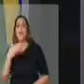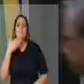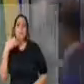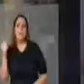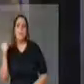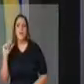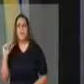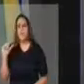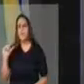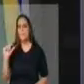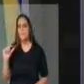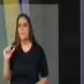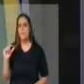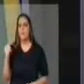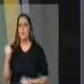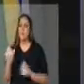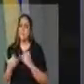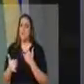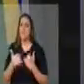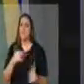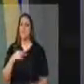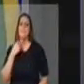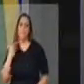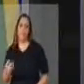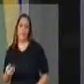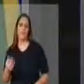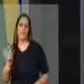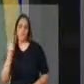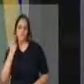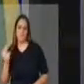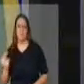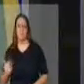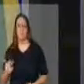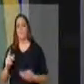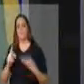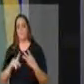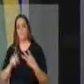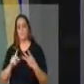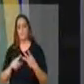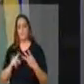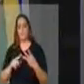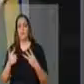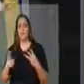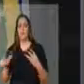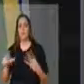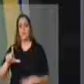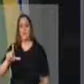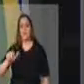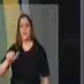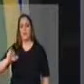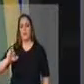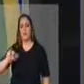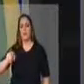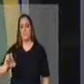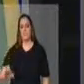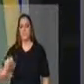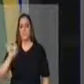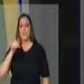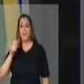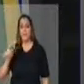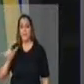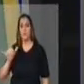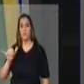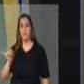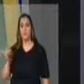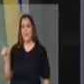ouvir o paciente, é mais parecida com a voz humana. E ainda temos a laringe eletrônica, que foi que a Melissa usou, que é uma